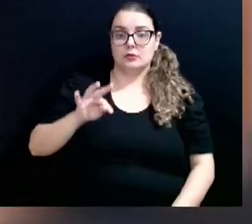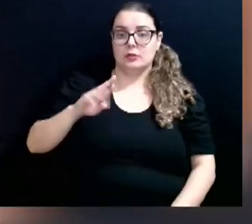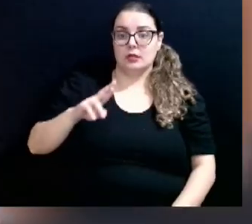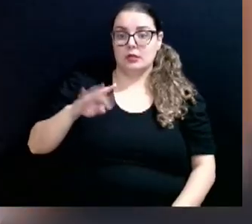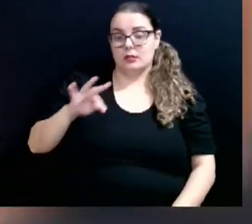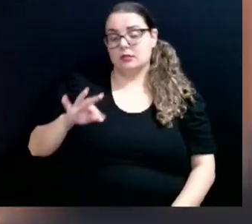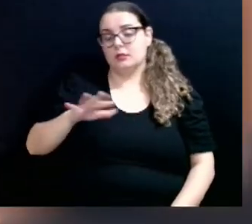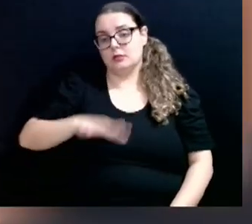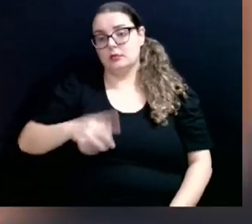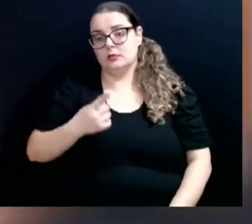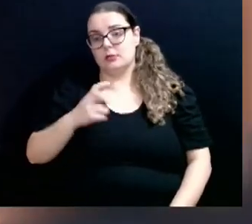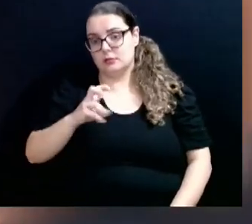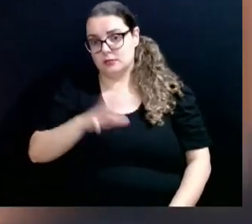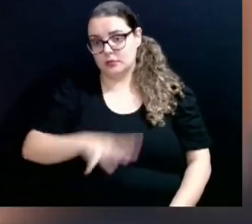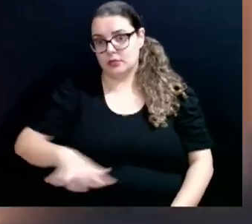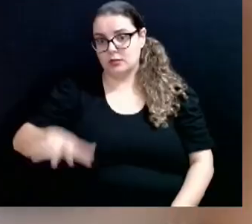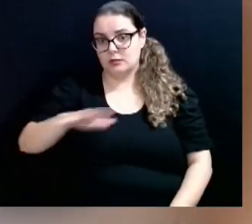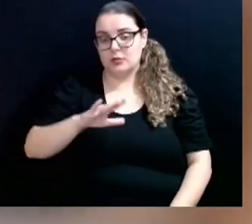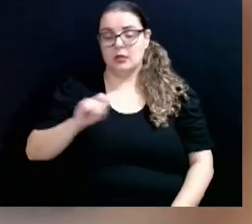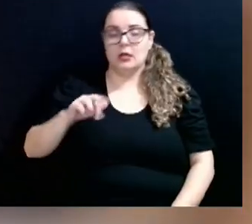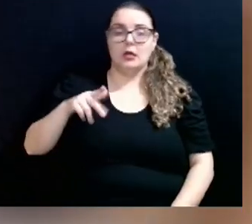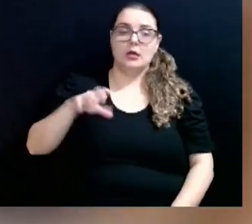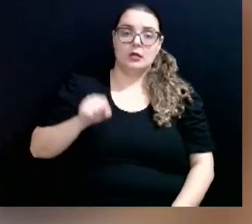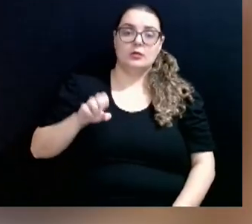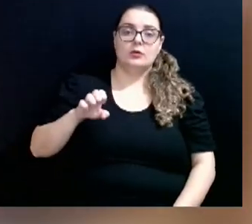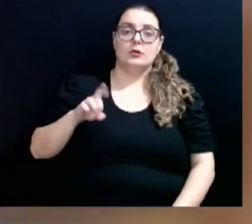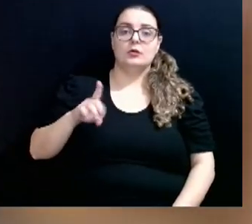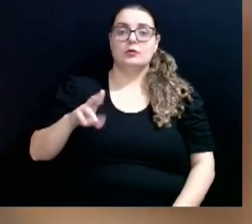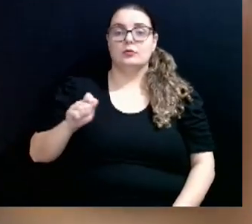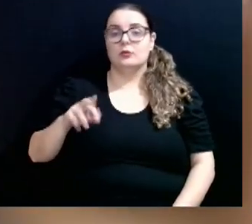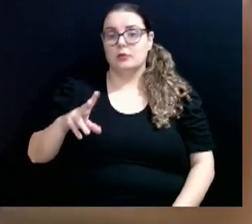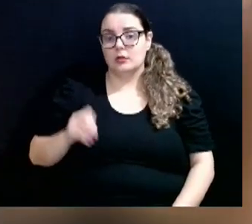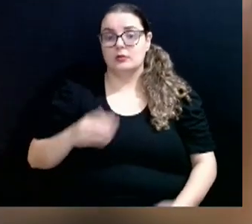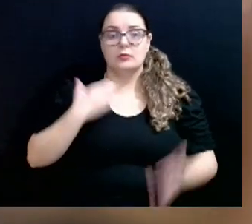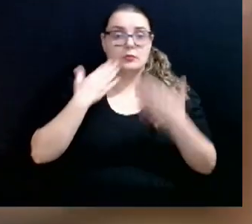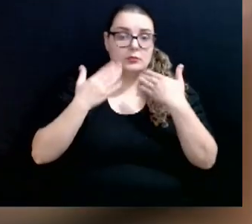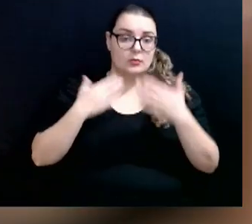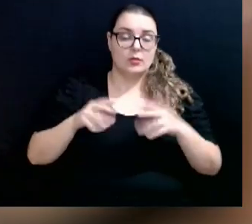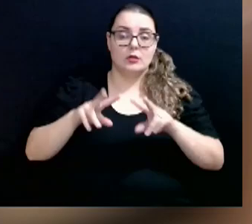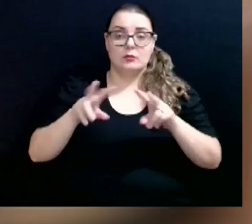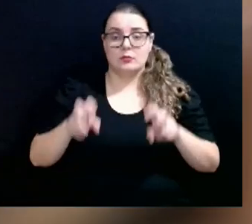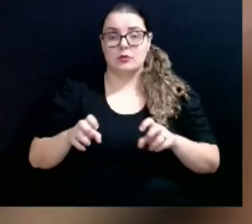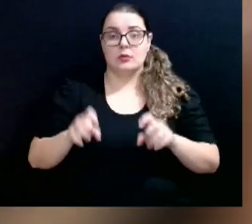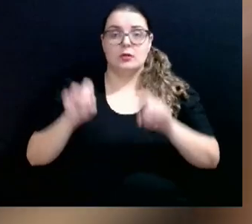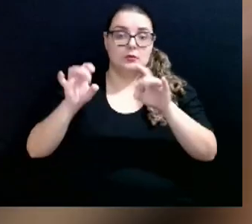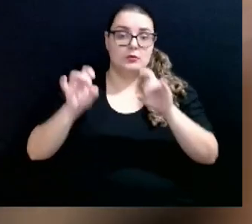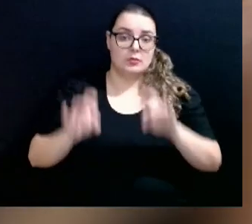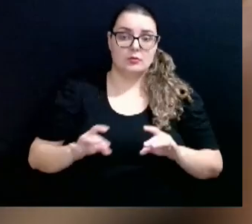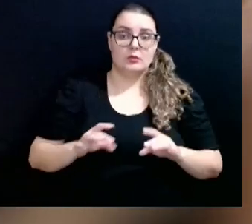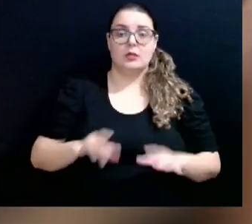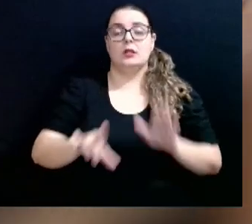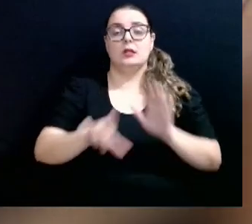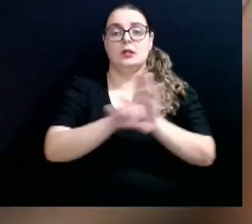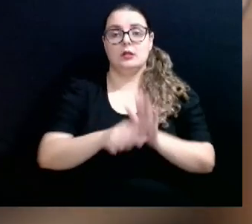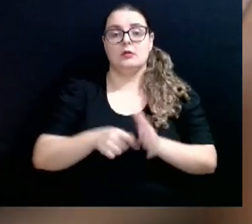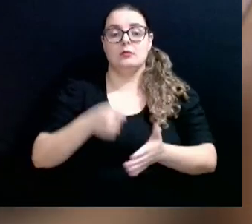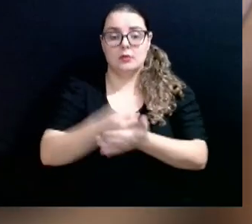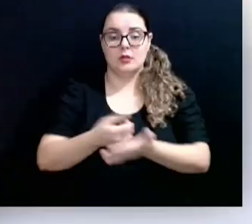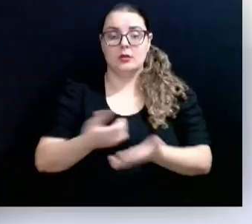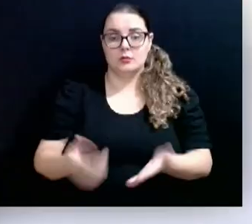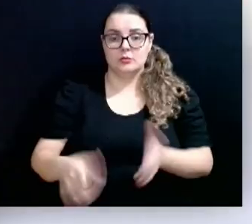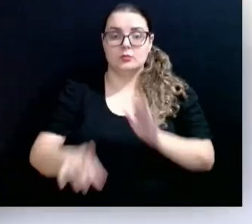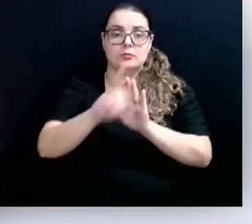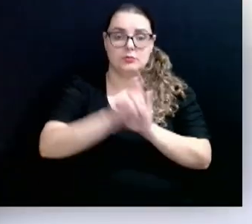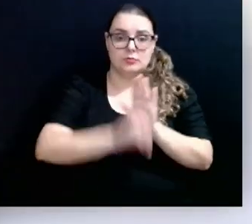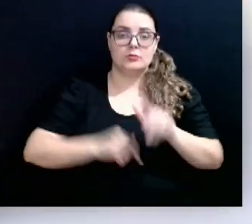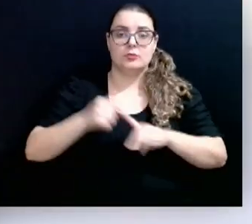Região, Carlos Eduardo Oliveira, que dialogaram sobre as especificidades legais pelas garantias dos direitos trabalhistas.